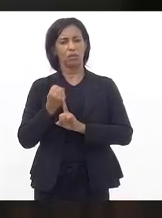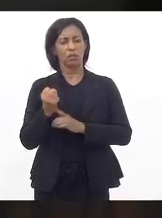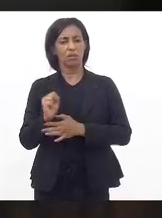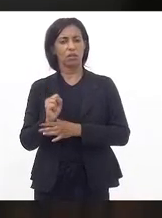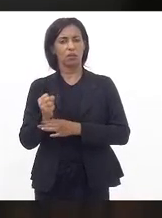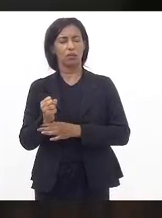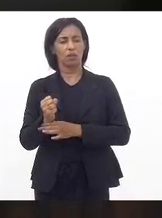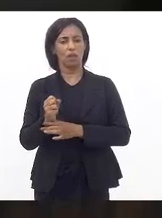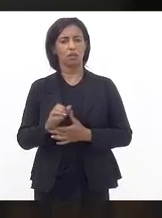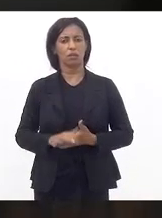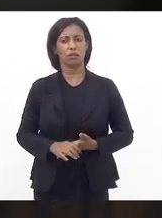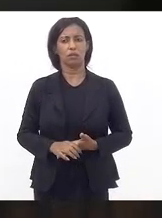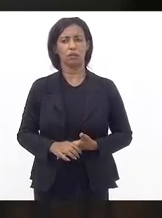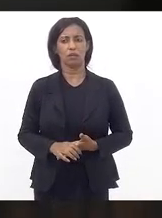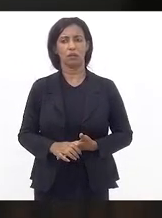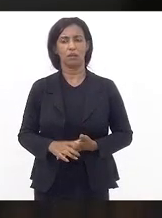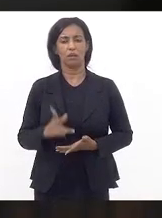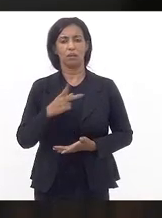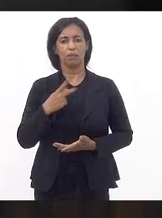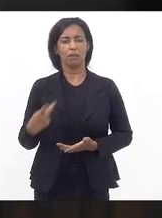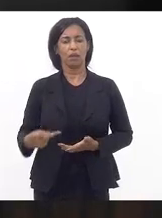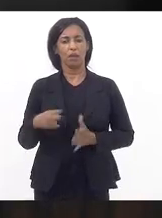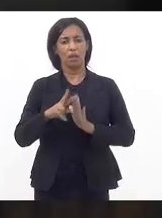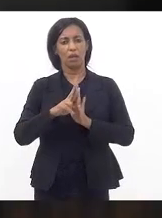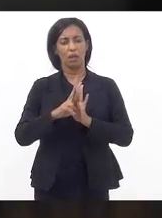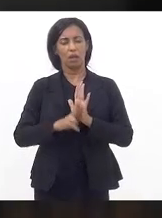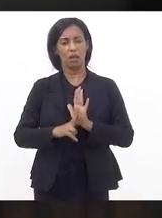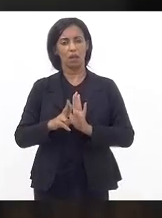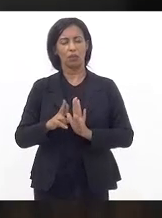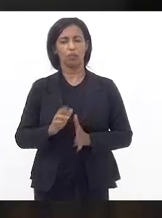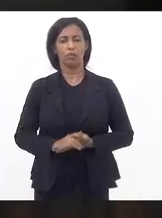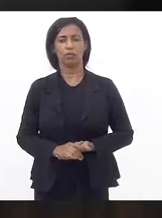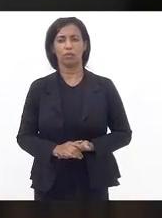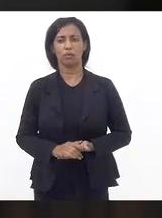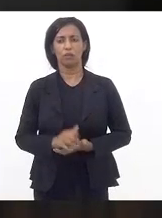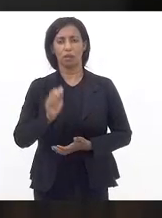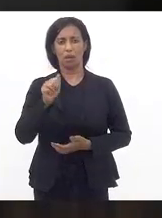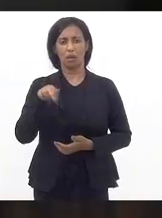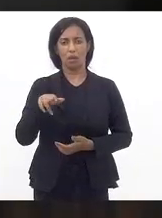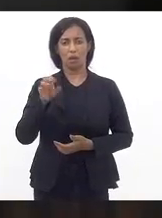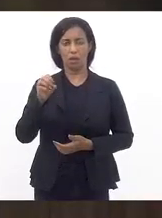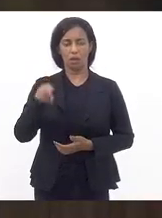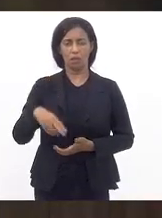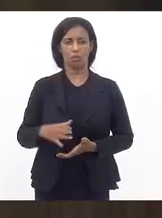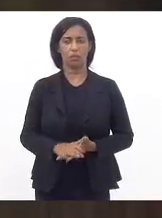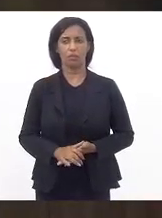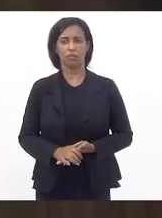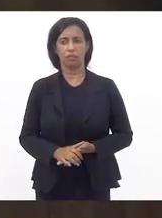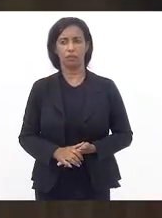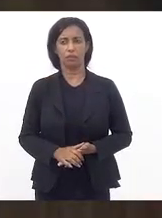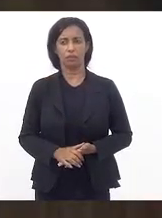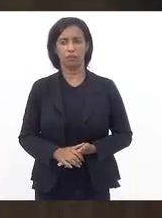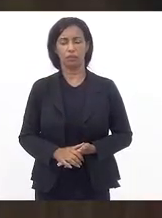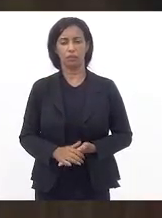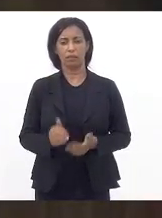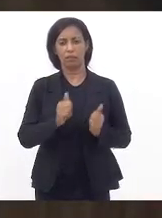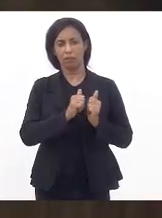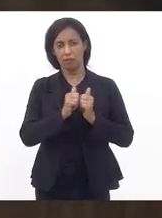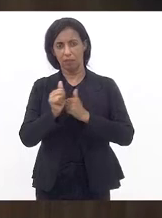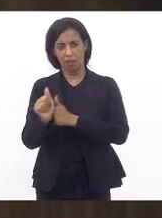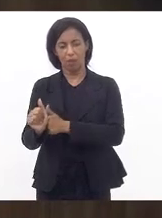Social designa a presidente designa relator especial Deputado Anderson Moraes quem